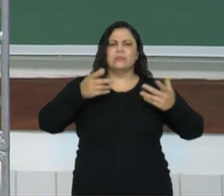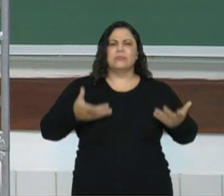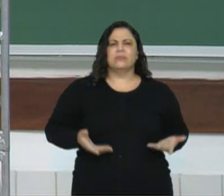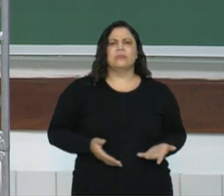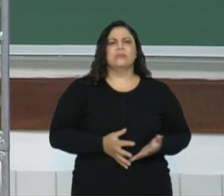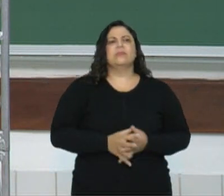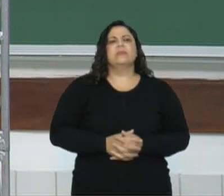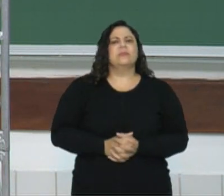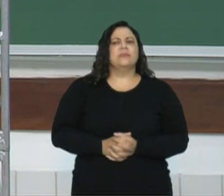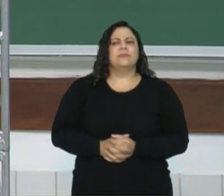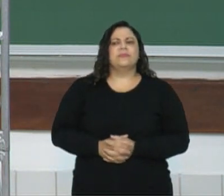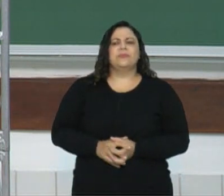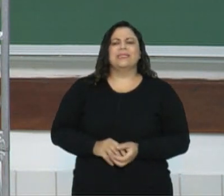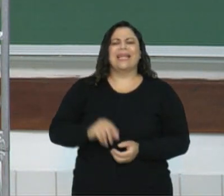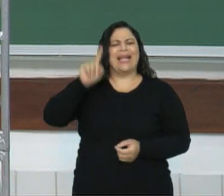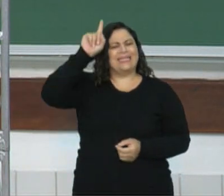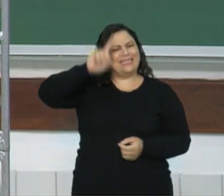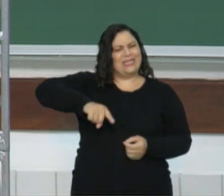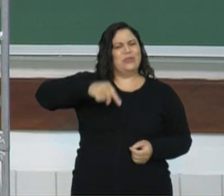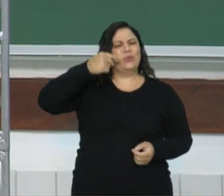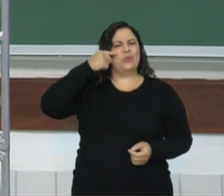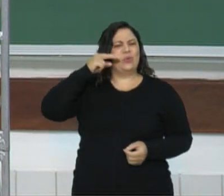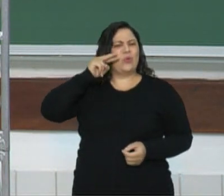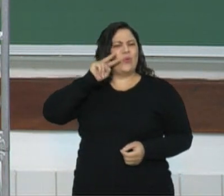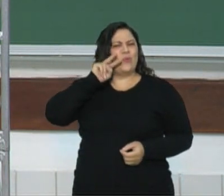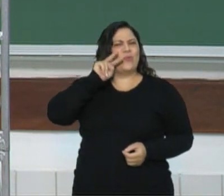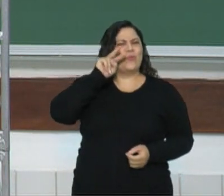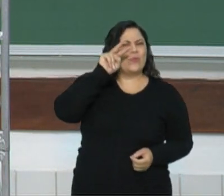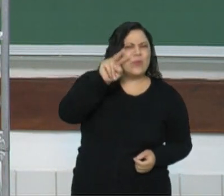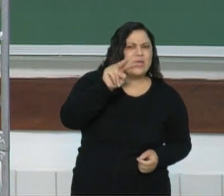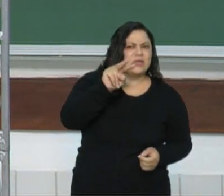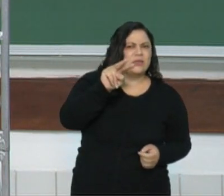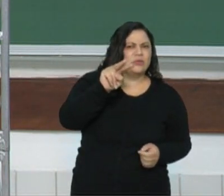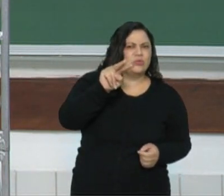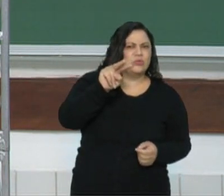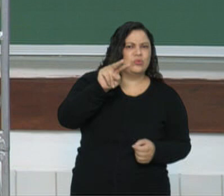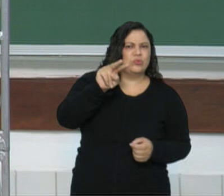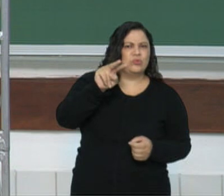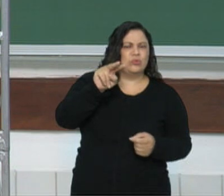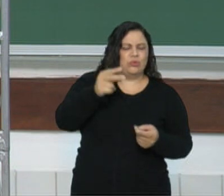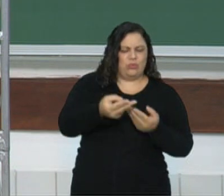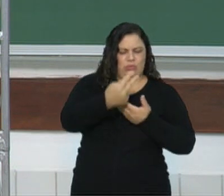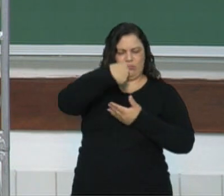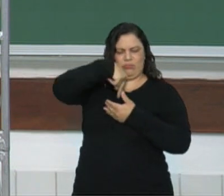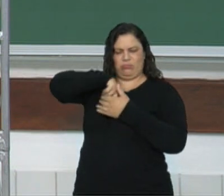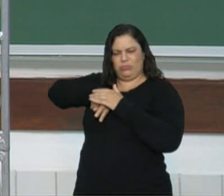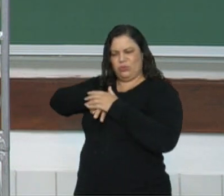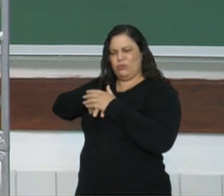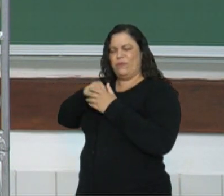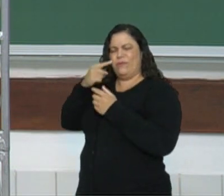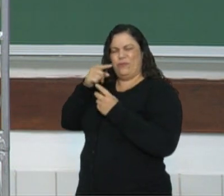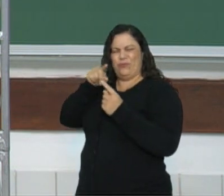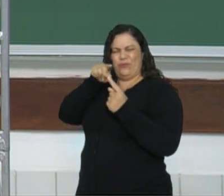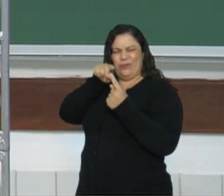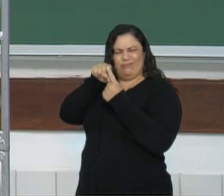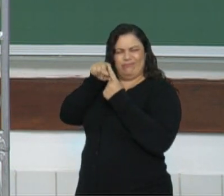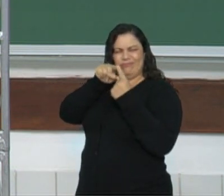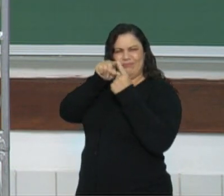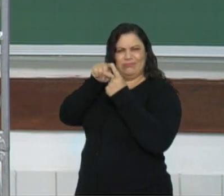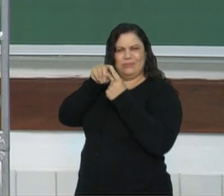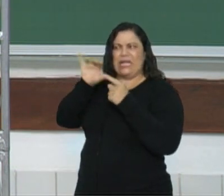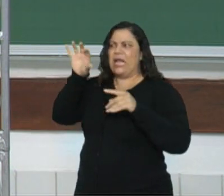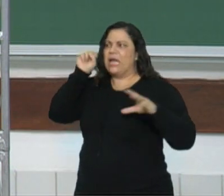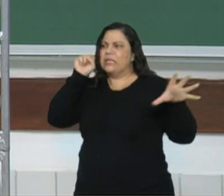seja, será que aquilo que eu vejo de fato é a realidade? Será que quando eu